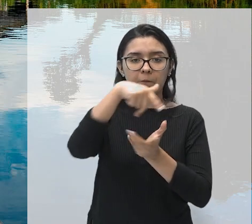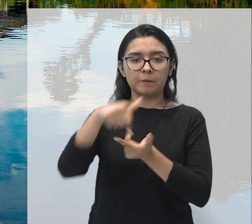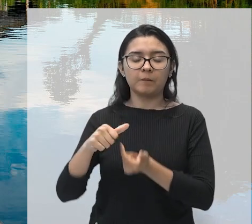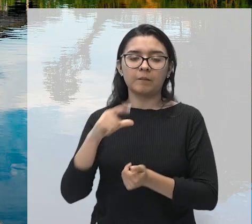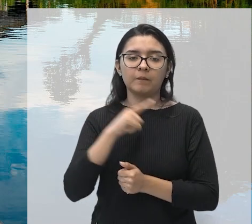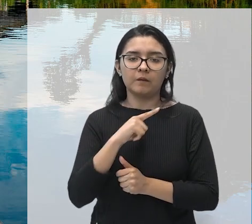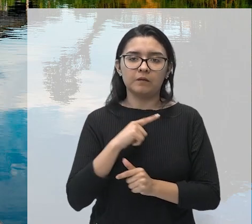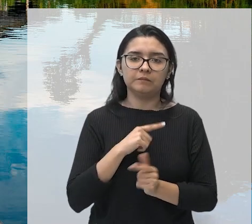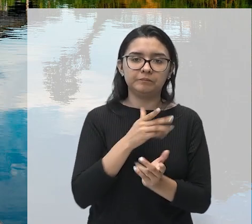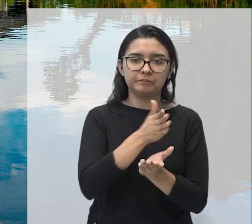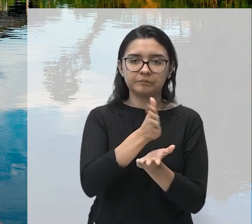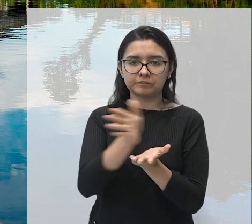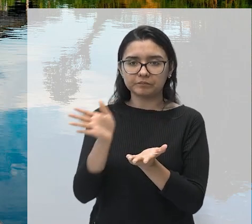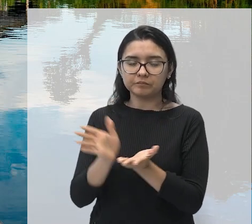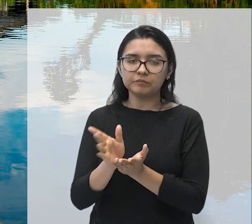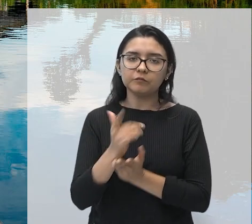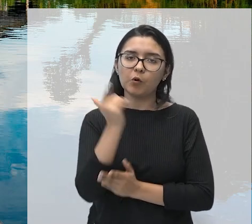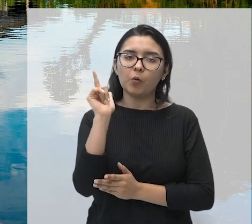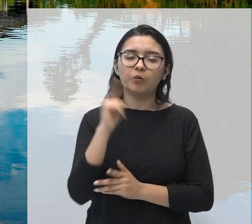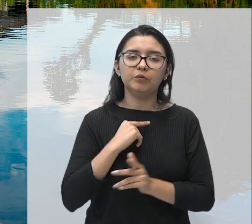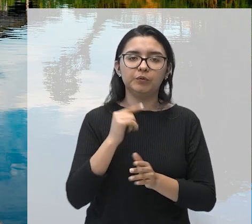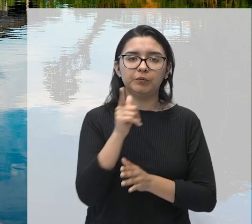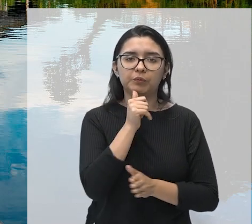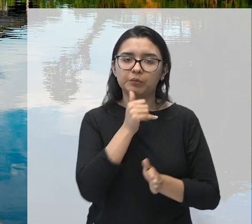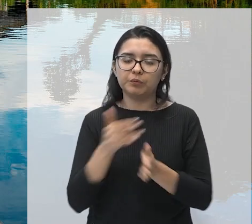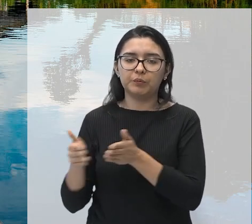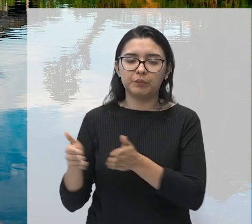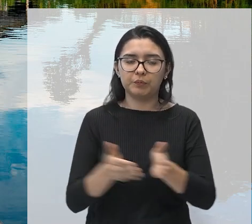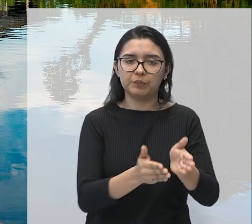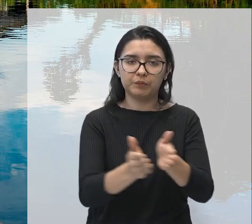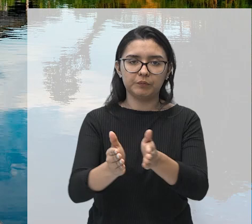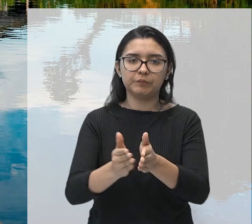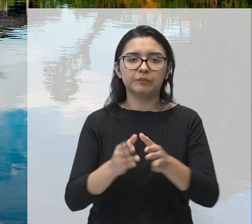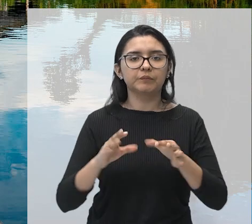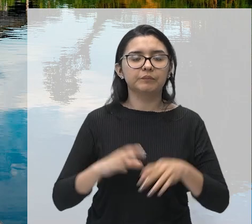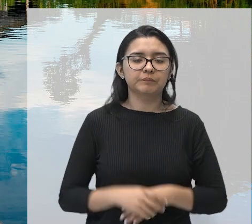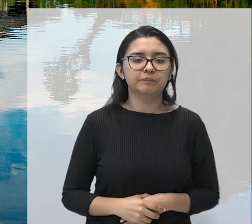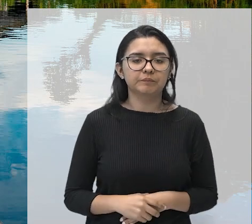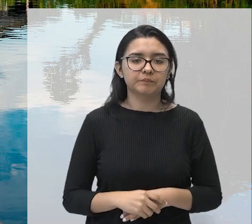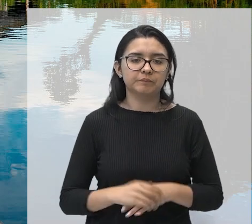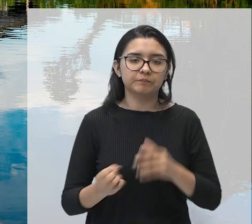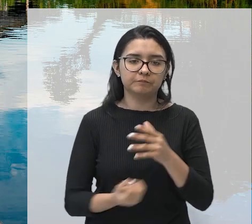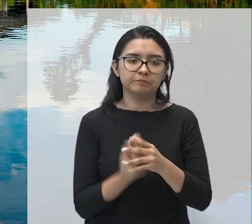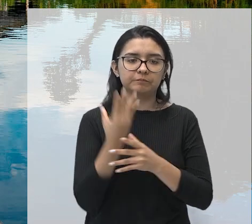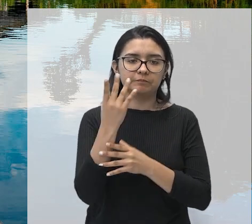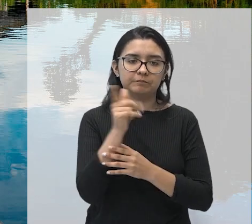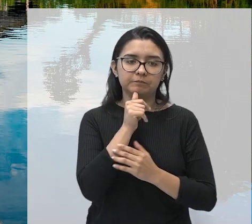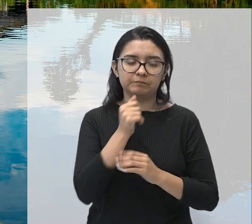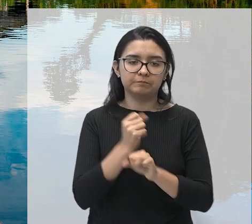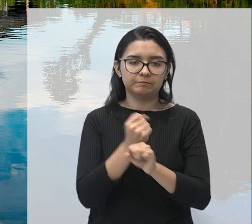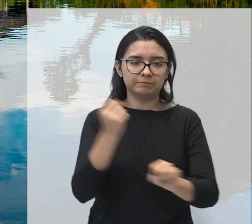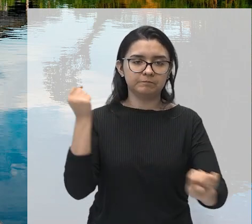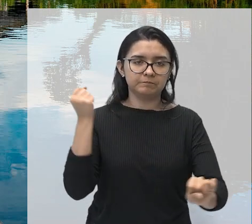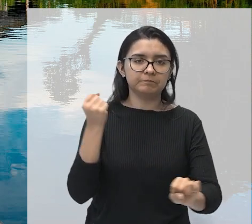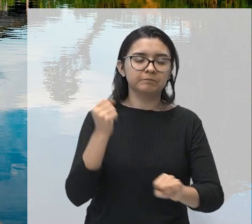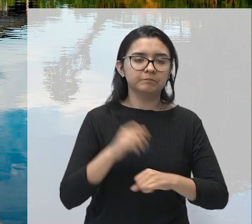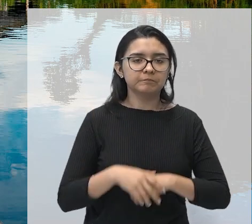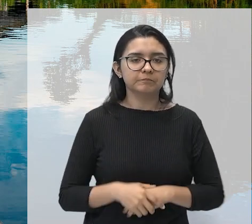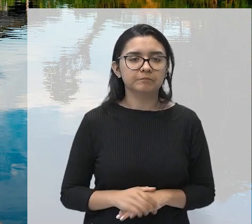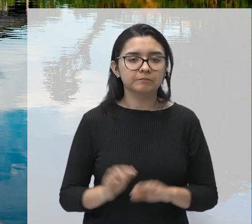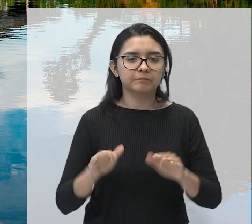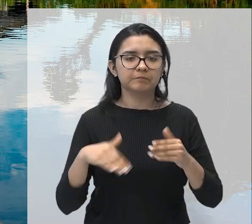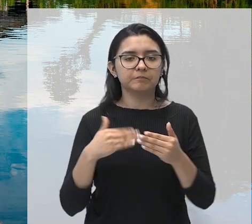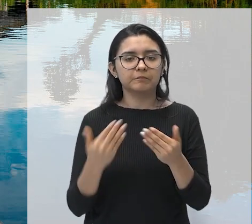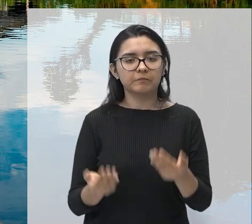afluentes acompanhando também o rio Amazonas, formando esta grande bacia hidrográfica. Então a